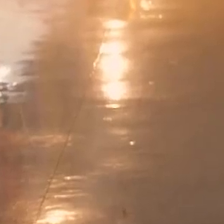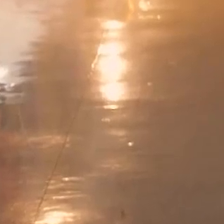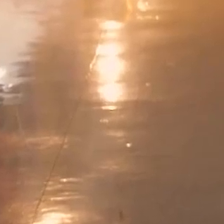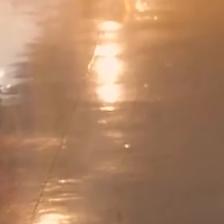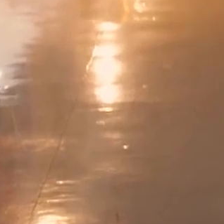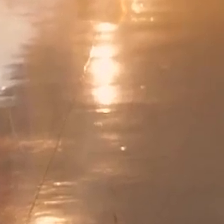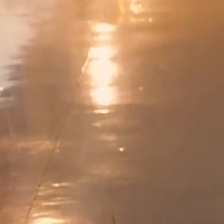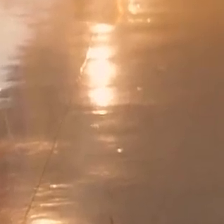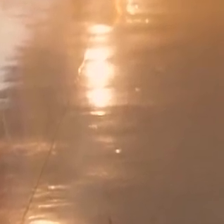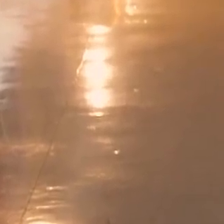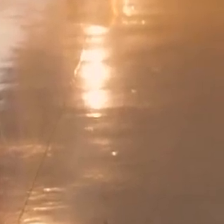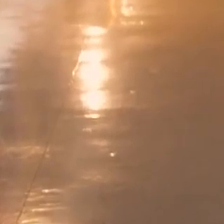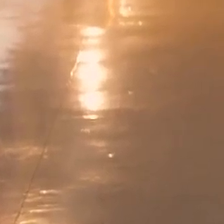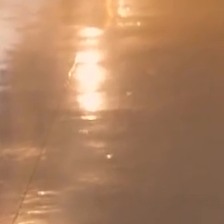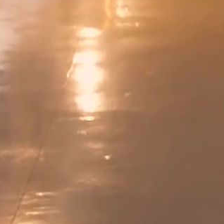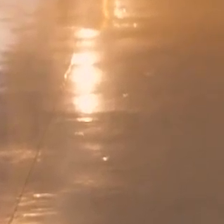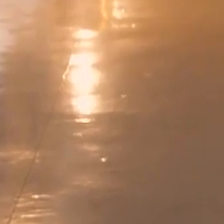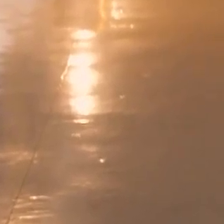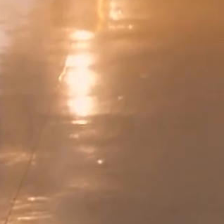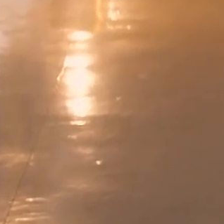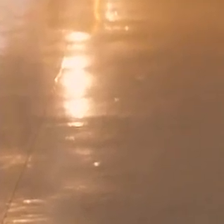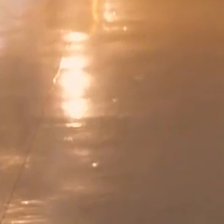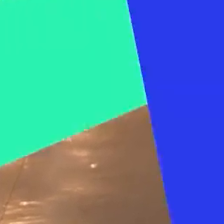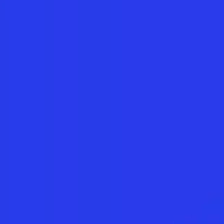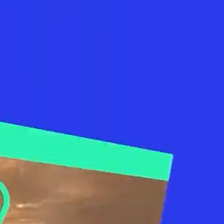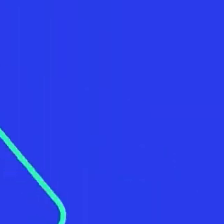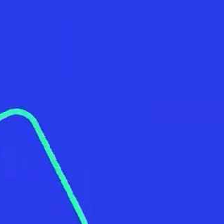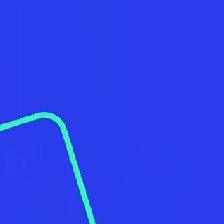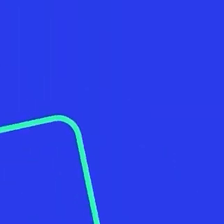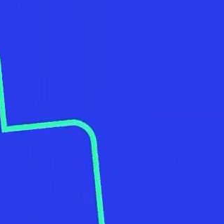grupo prioritário e busque um posto de saúde para se vacinar.